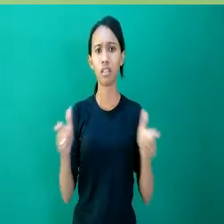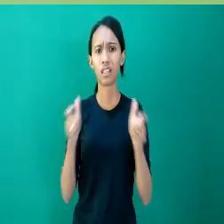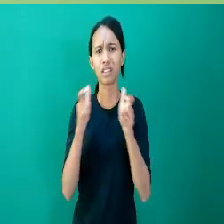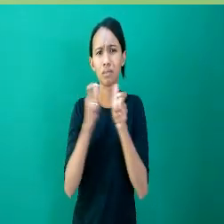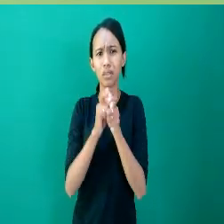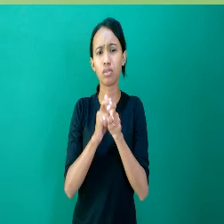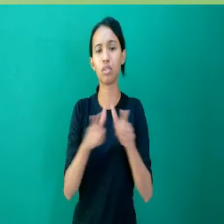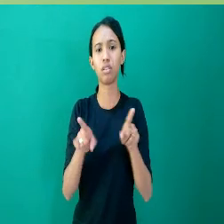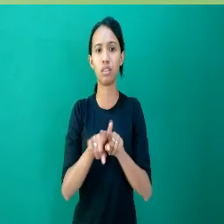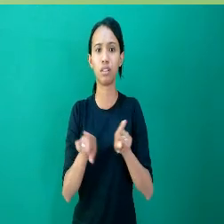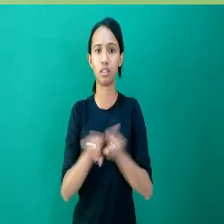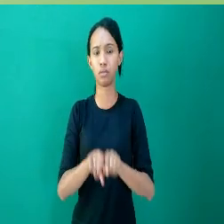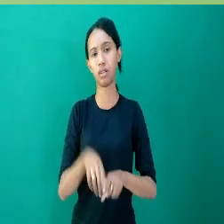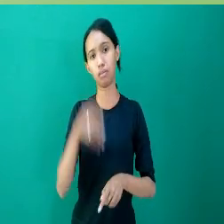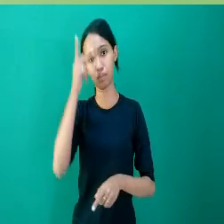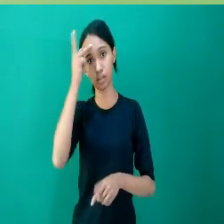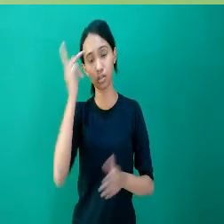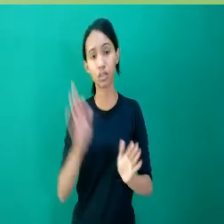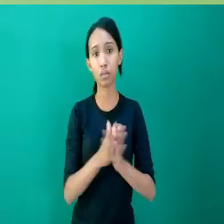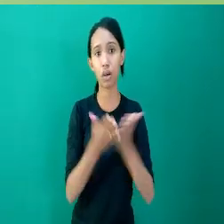das minorias, por conta